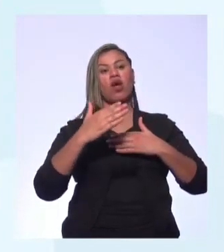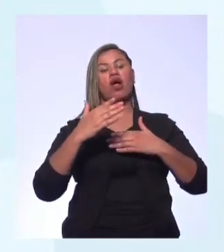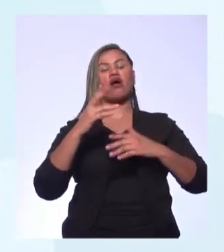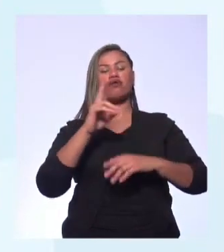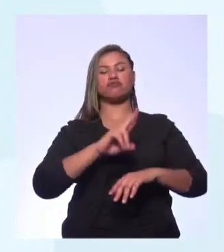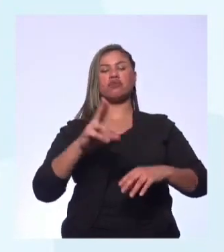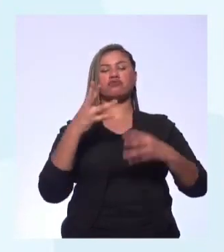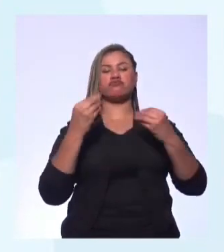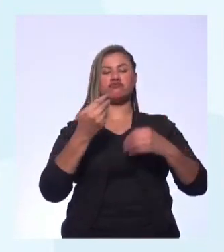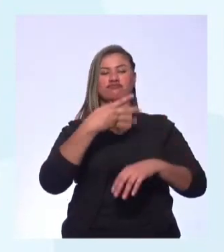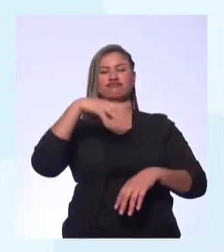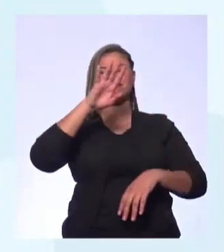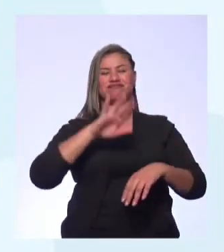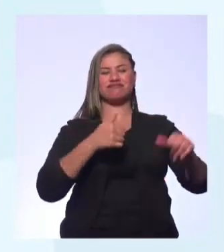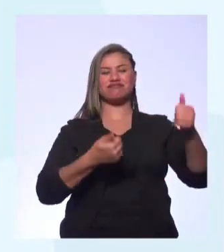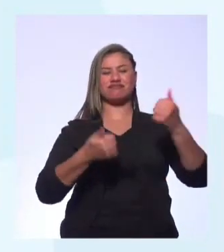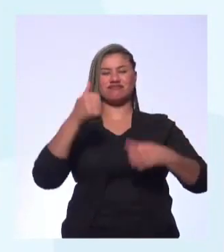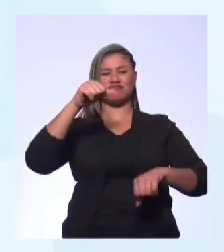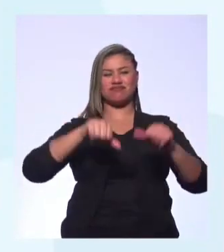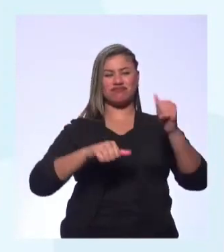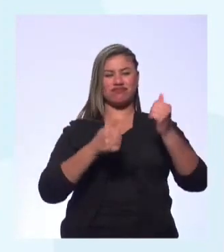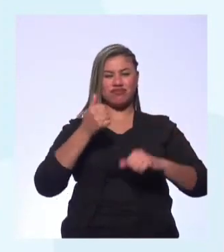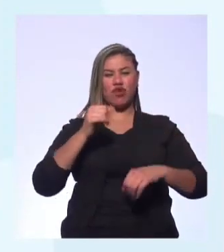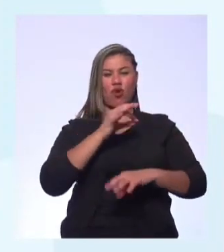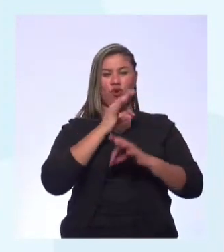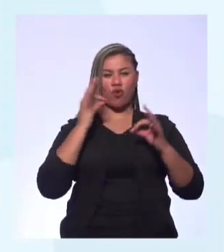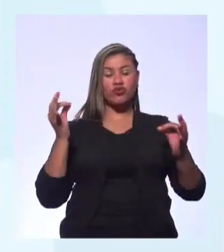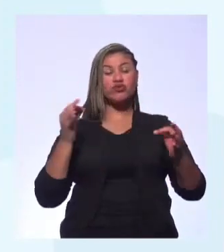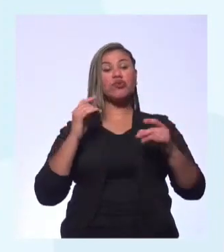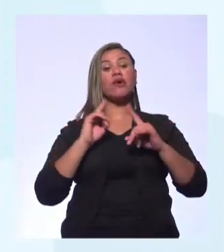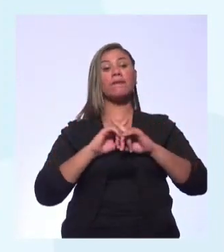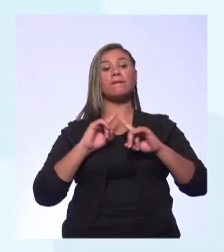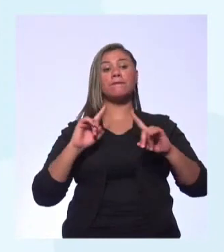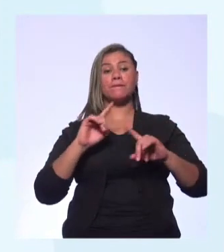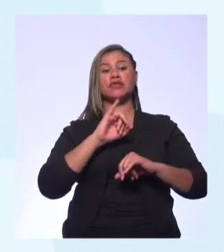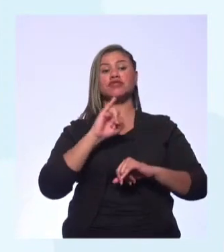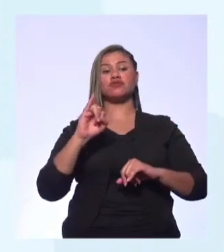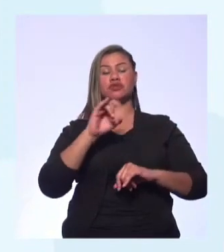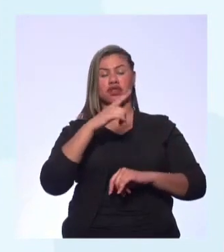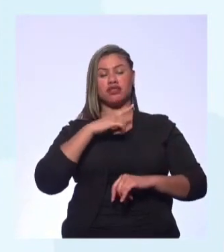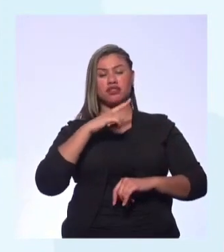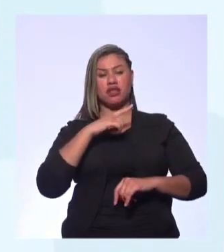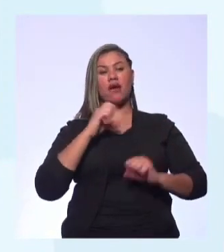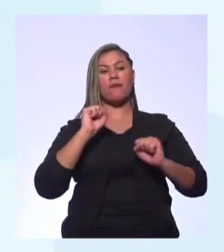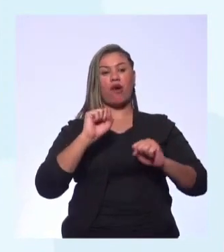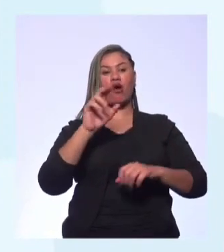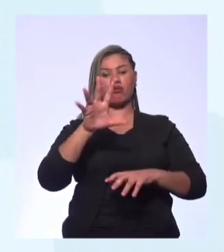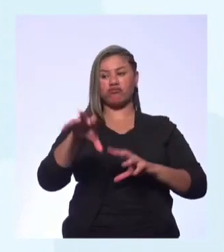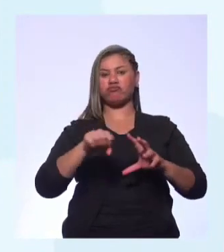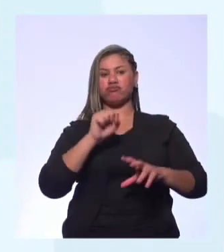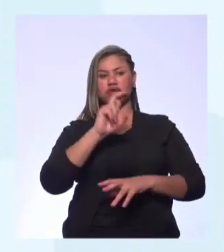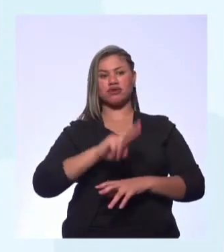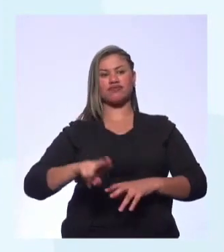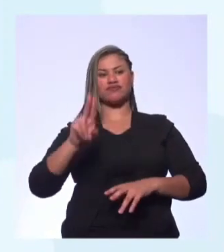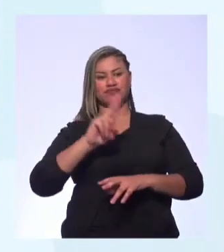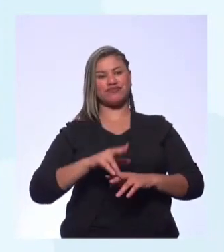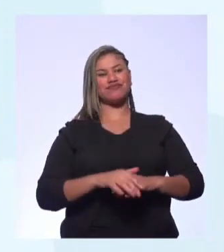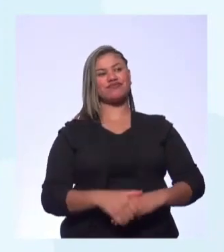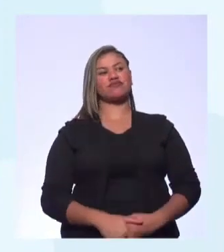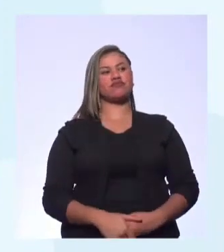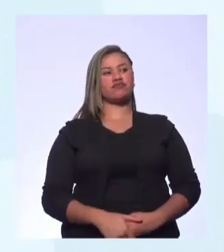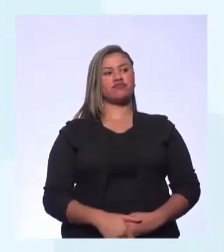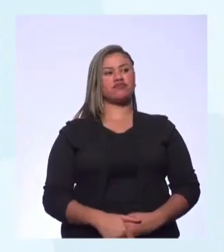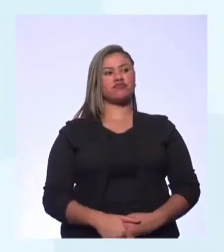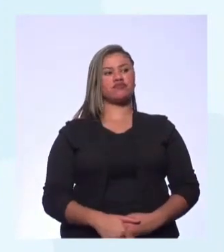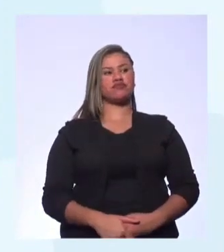fácil, porque a imagem é muito boa para vocês visualizarem. Então, a gente vai estar utilizando alguns dados da tabela. Então, eu peço para vocês, a partir